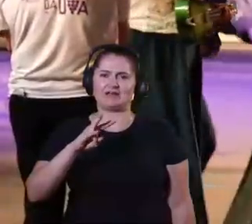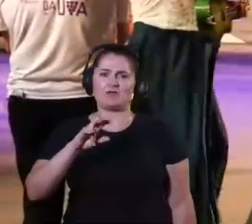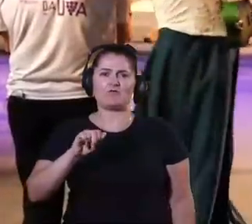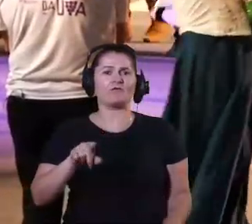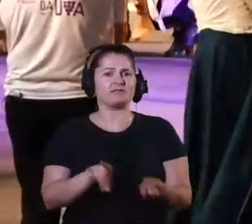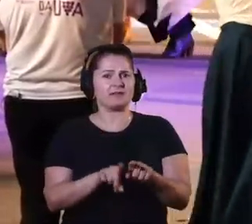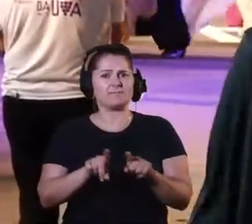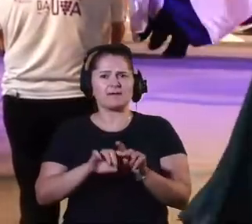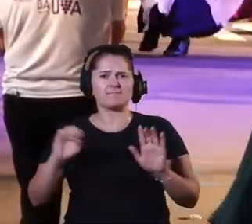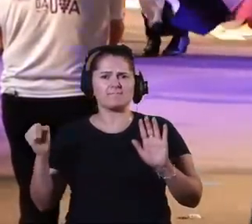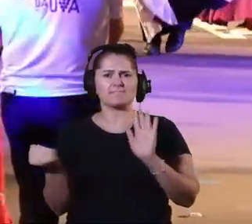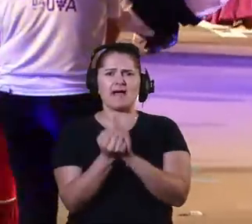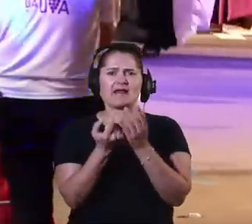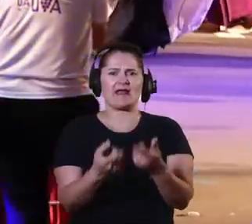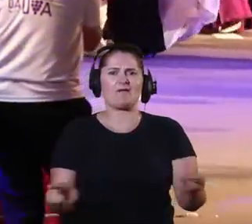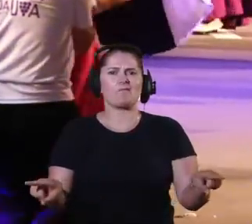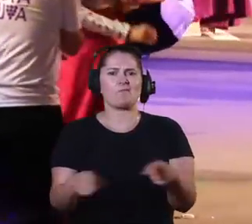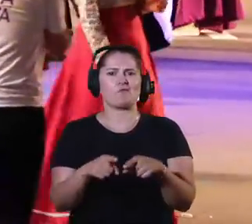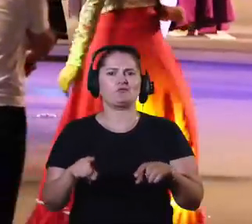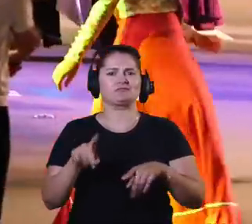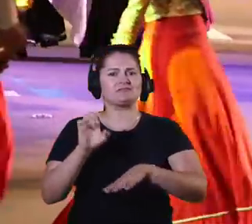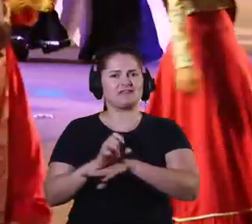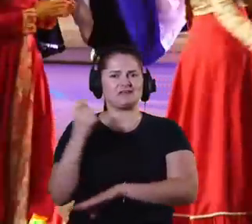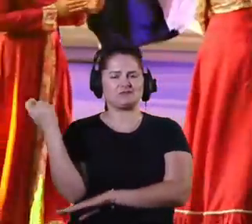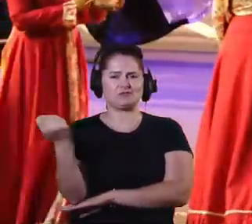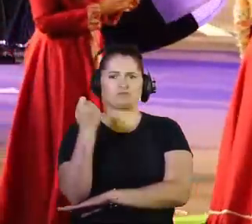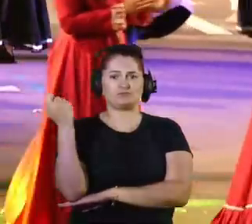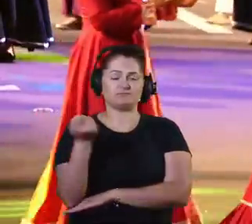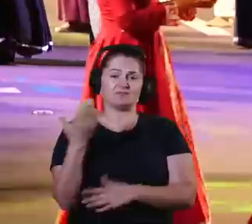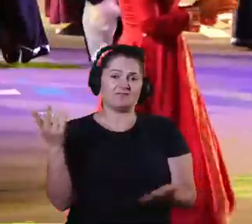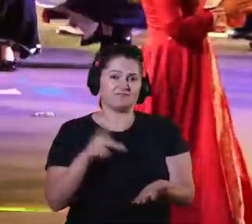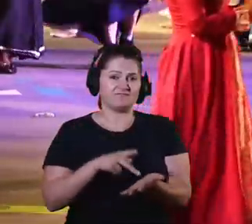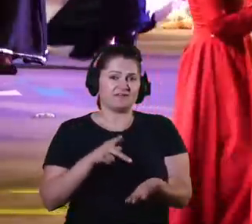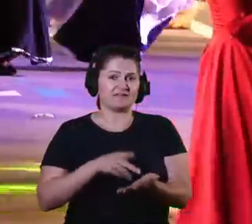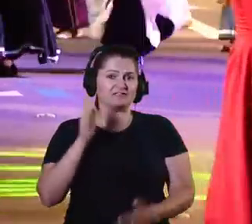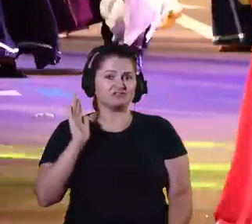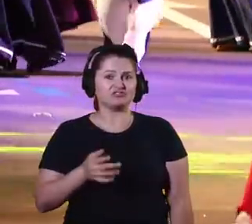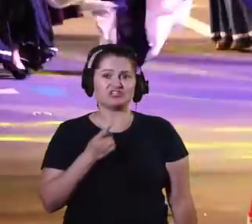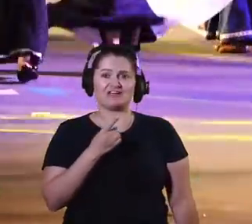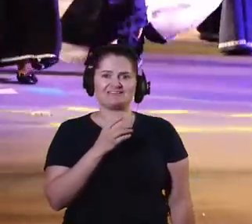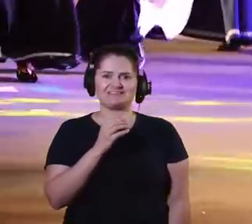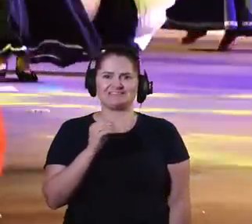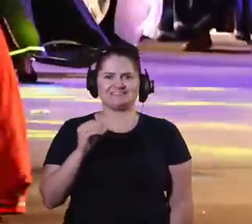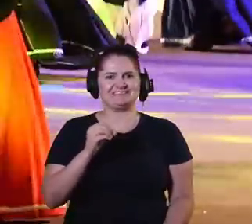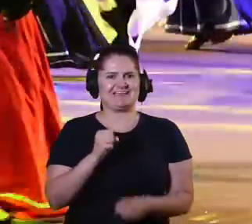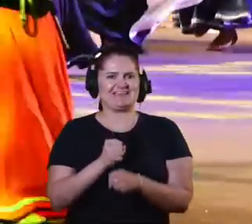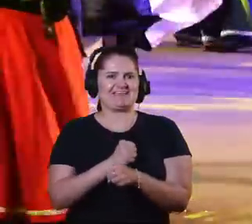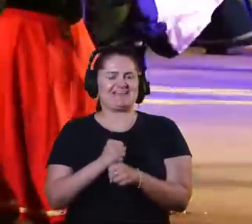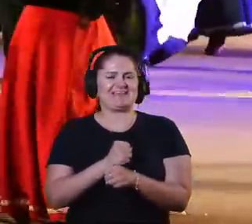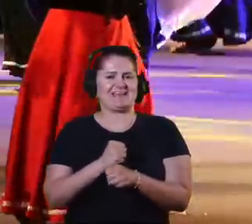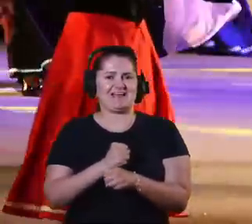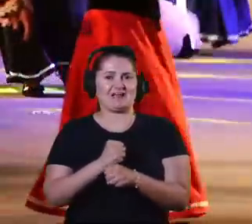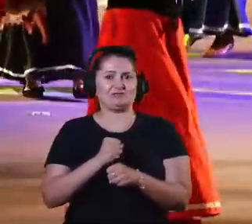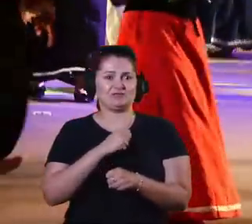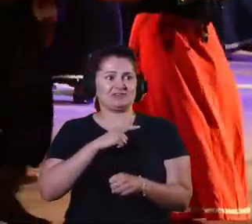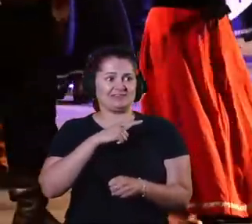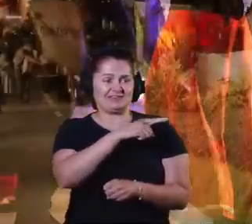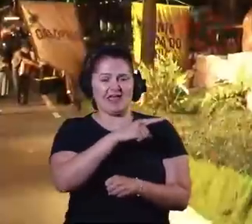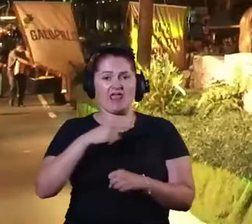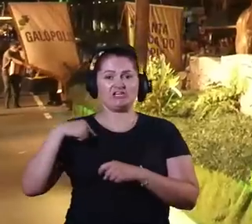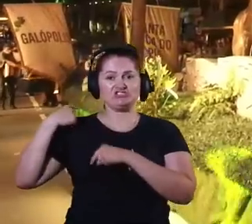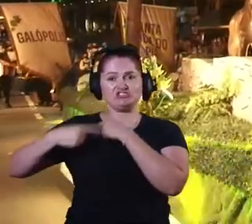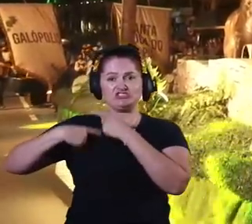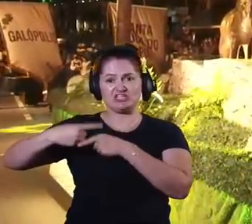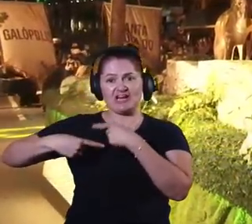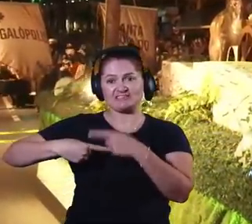história, tanto é que já passa de 100 anos. Já vamos para a quarta geração, o Gilney que está ali, ele já é da quarta geração dos Bertucci. Primeiro